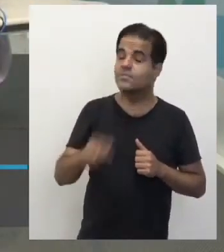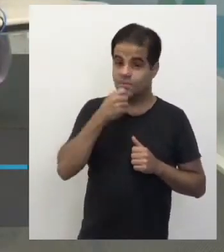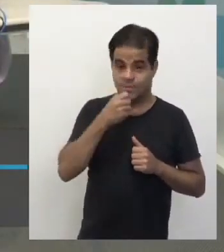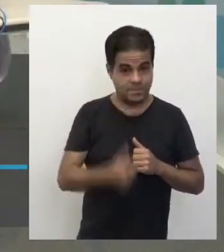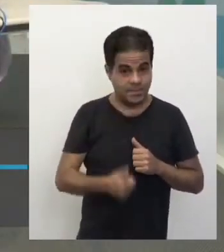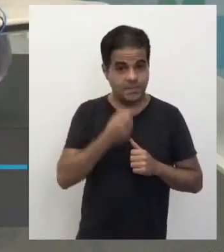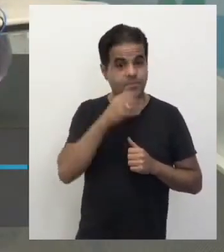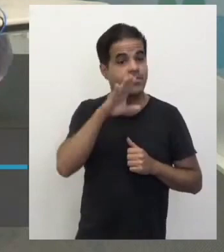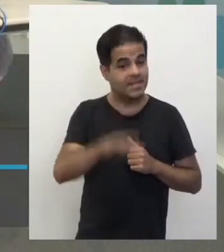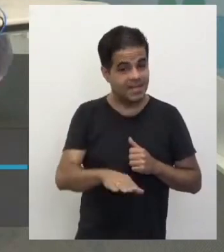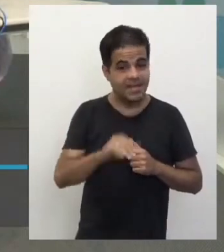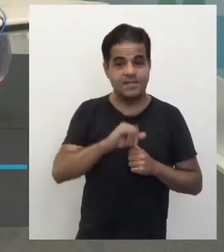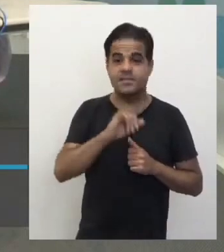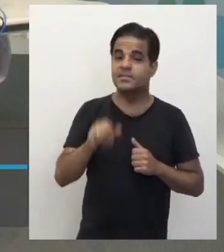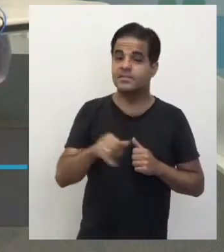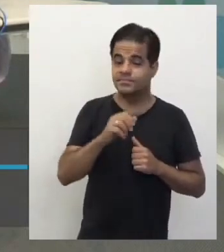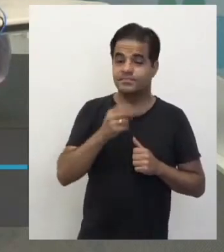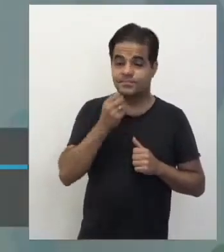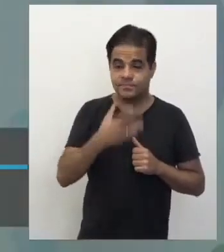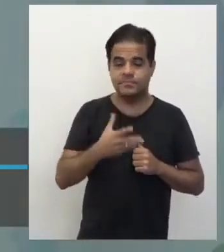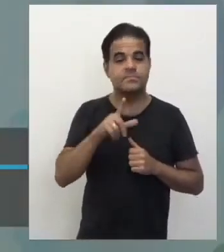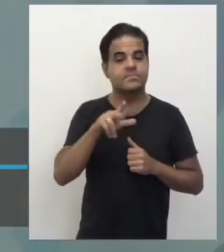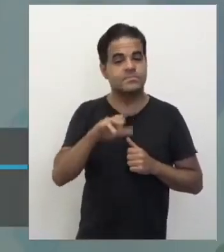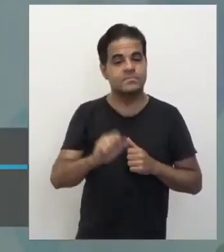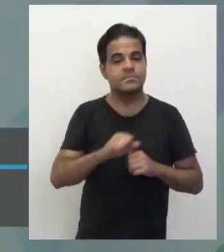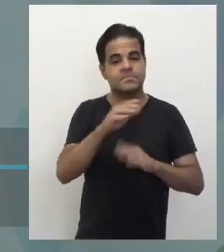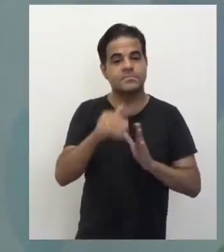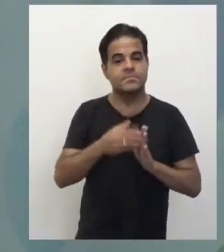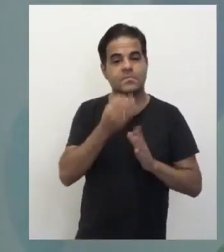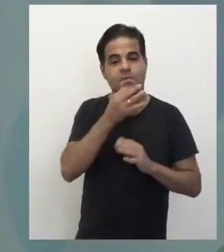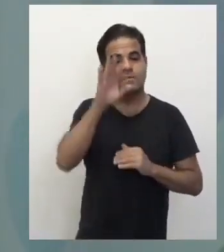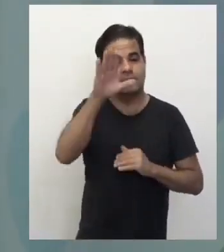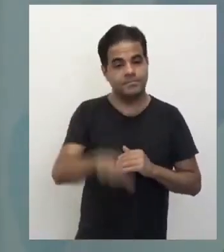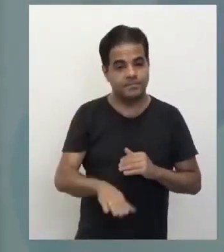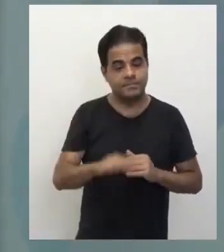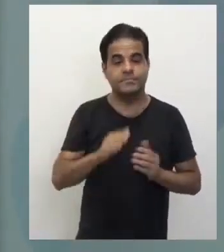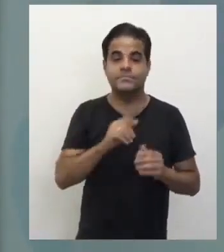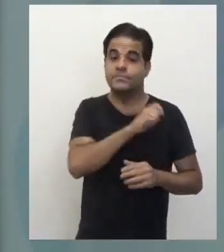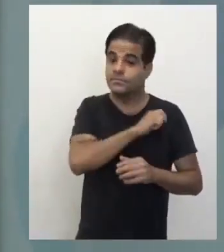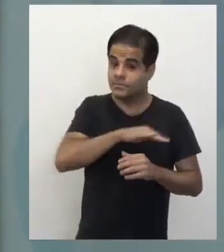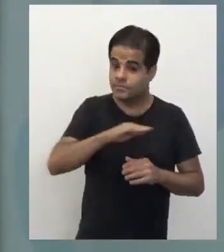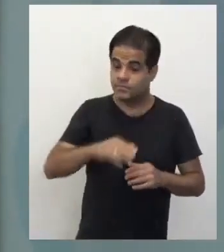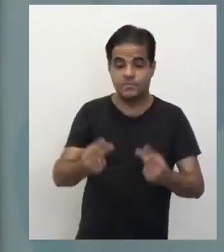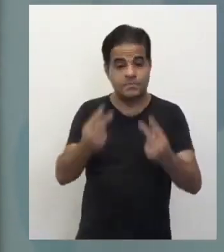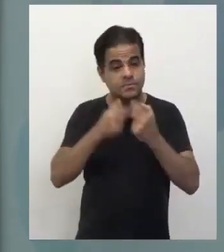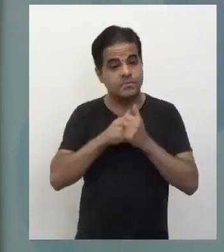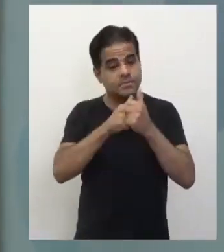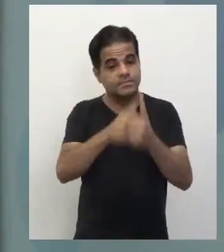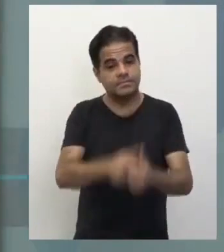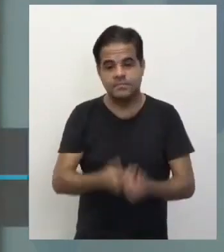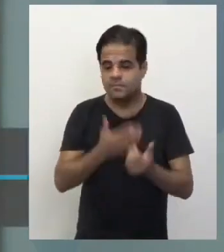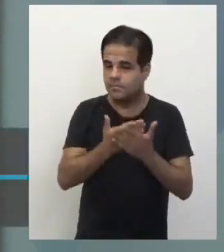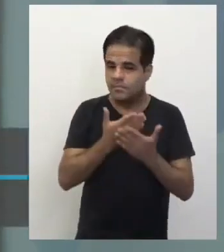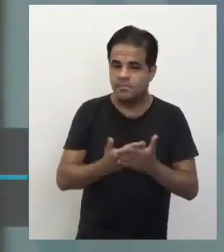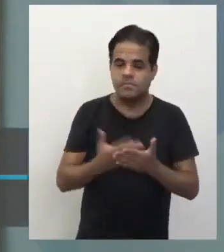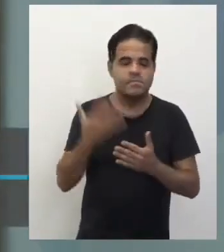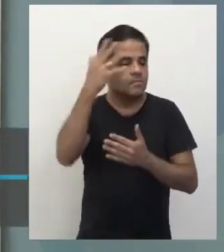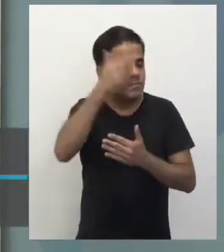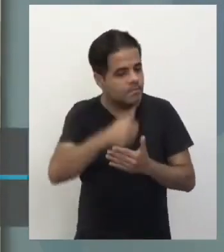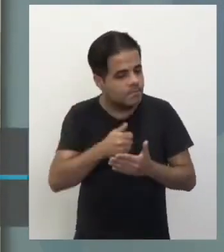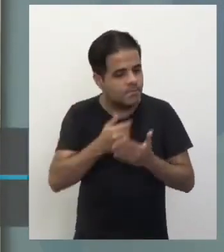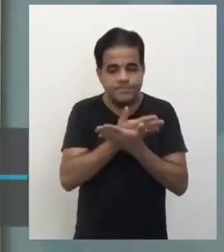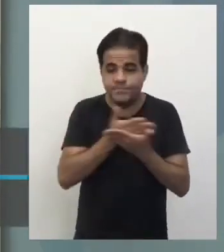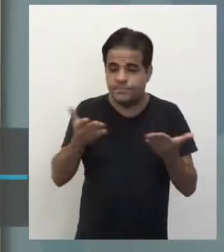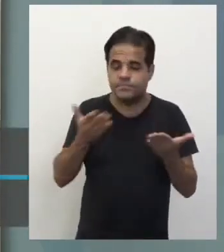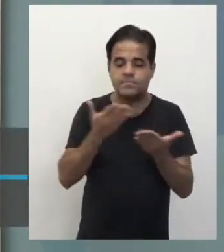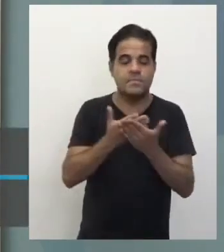bem. Boa tarde, professora Luíse. Uma ótima tarde a todos os professores, aos estudantes que estão nos acompanhando. Essa aula está muito bonita,